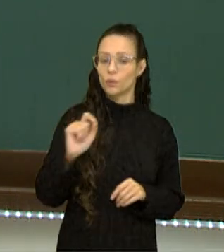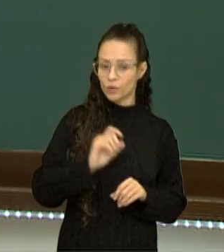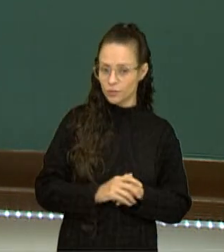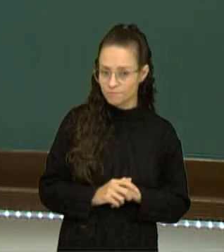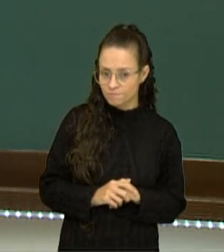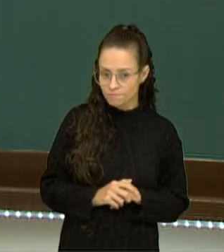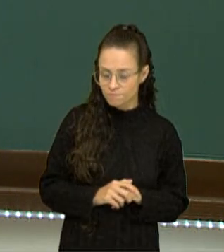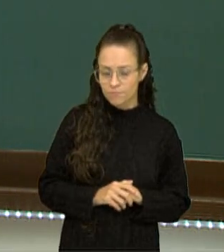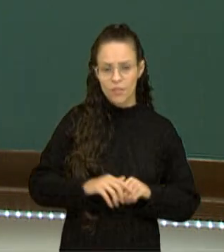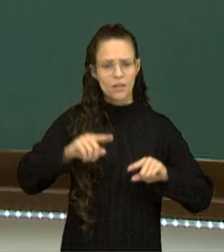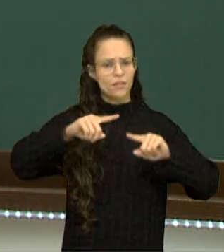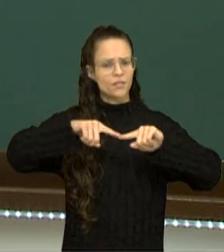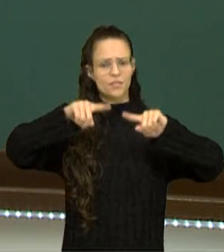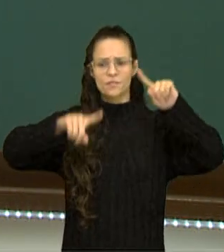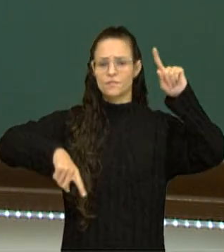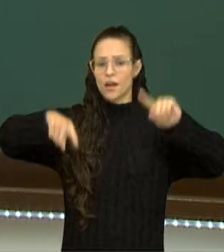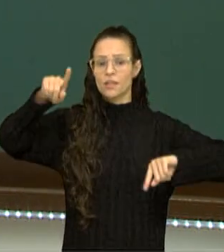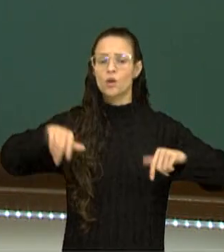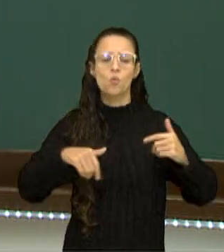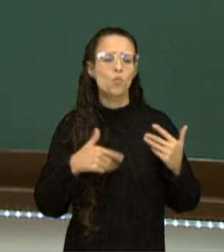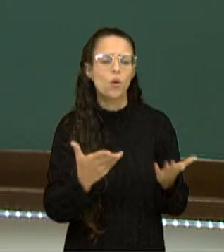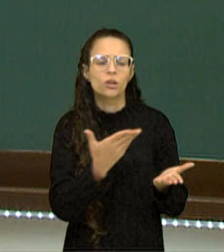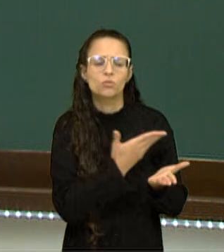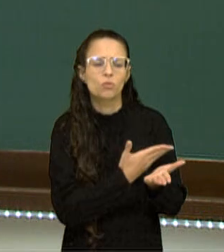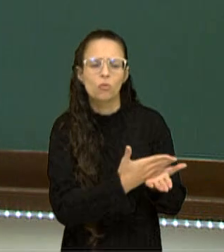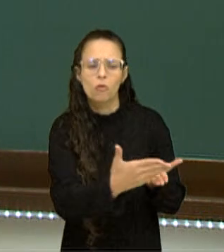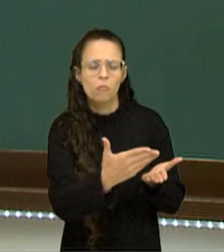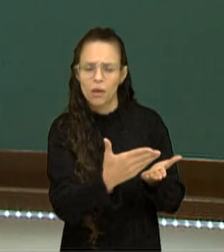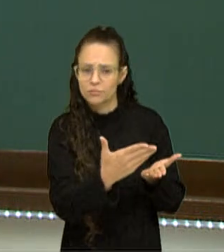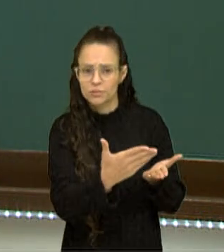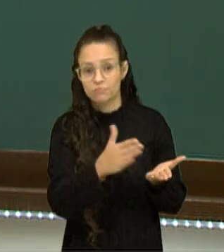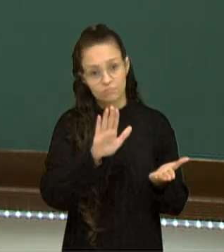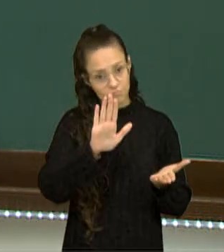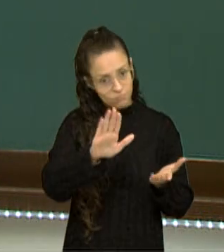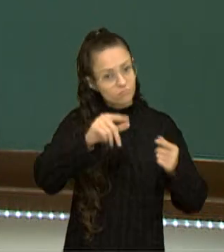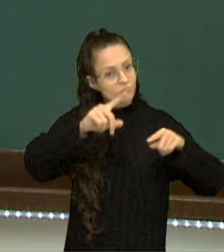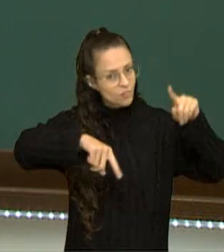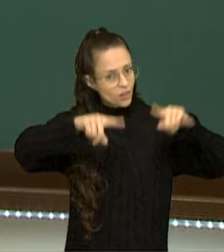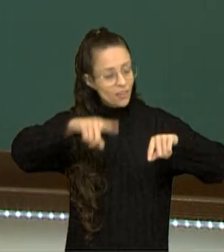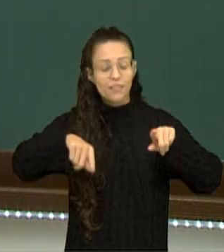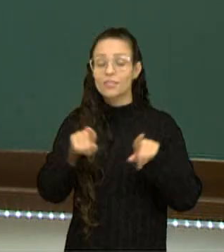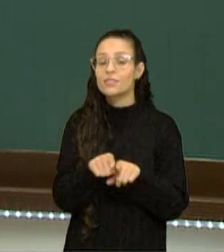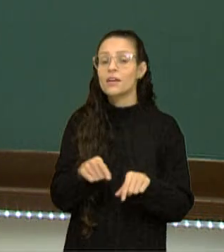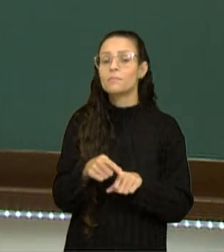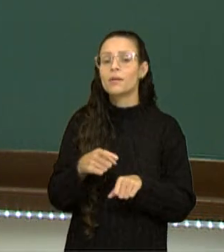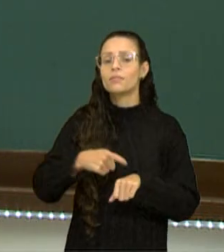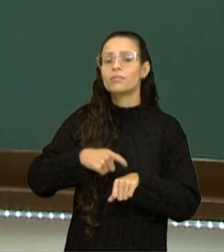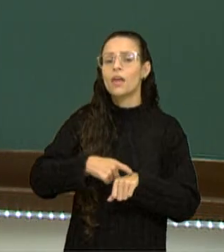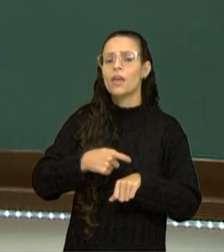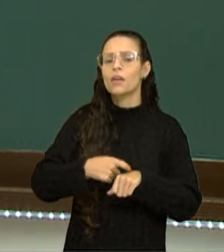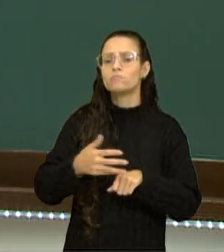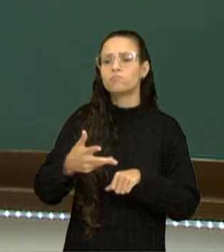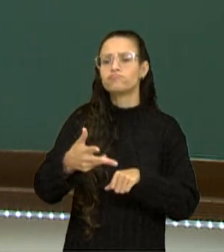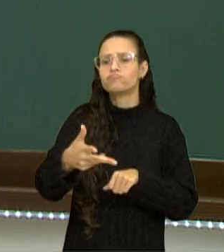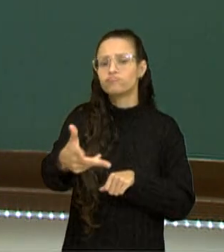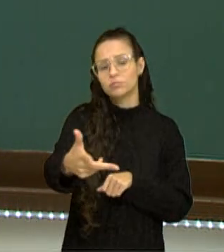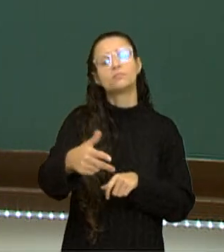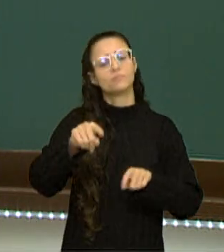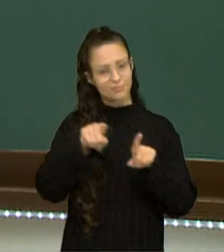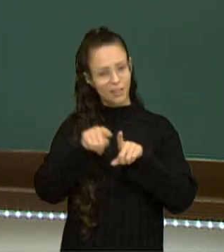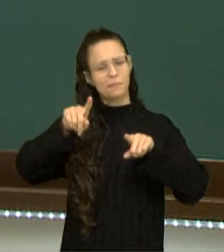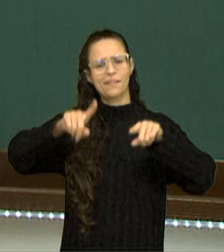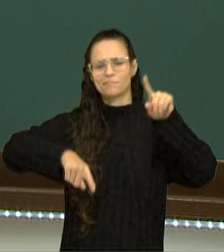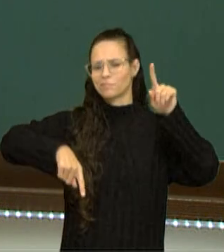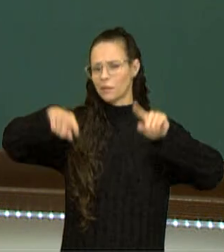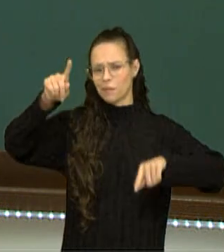além de variar quando começa a puberdade em cada pessoa, a velocidade dessas transformações